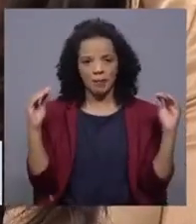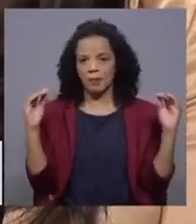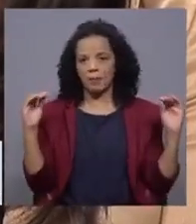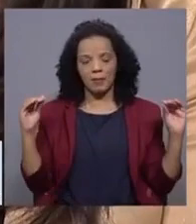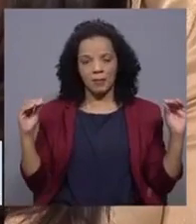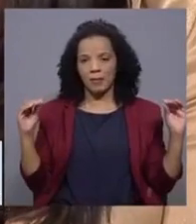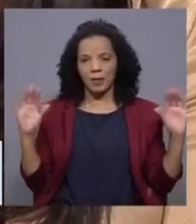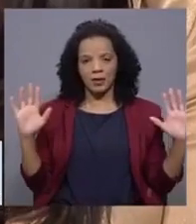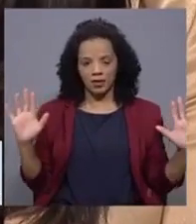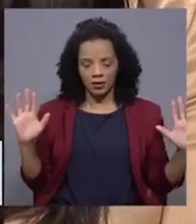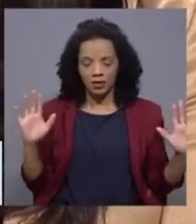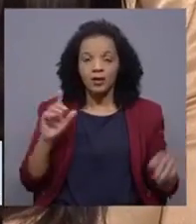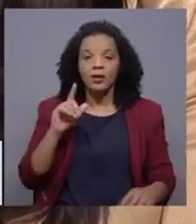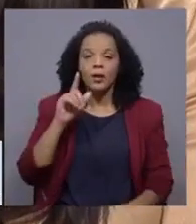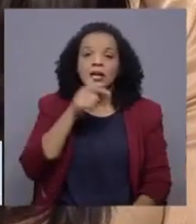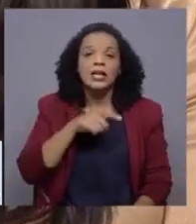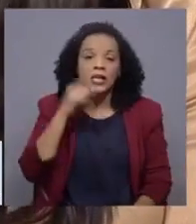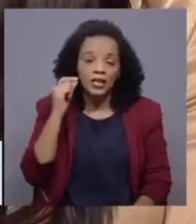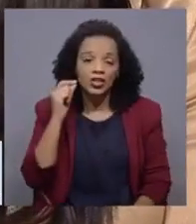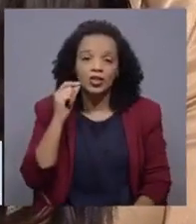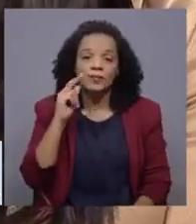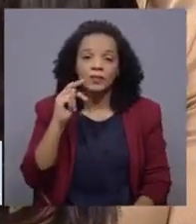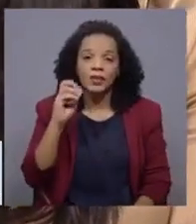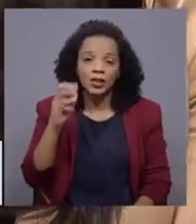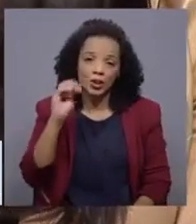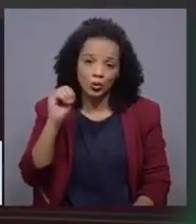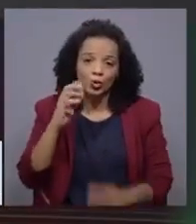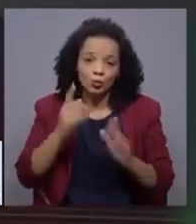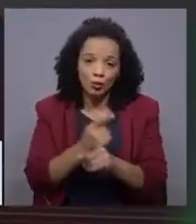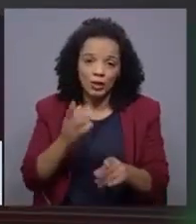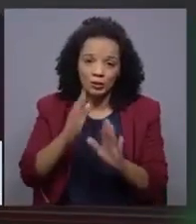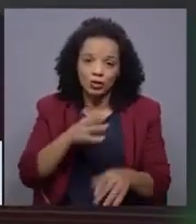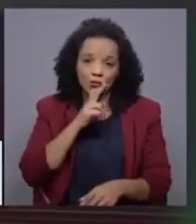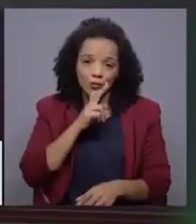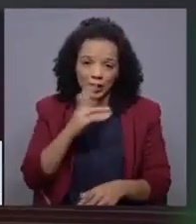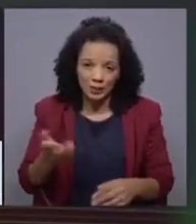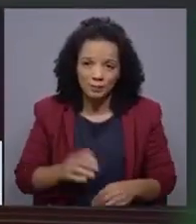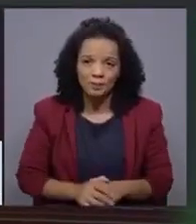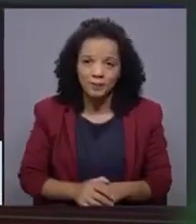estamos no fim do debate. Inês, dou-lhe 30 segundos porque esta questão não pode ficar por responder.